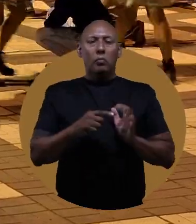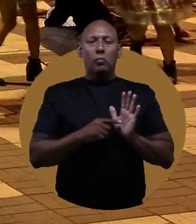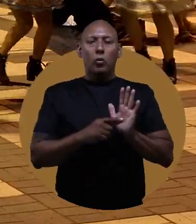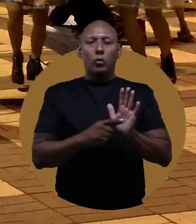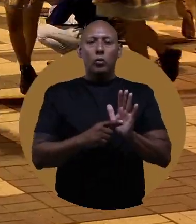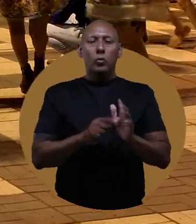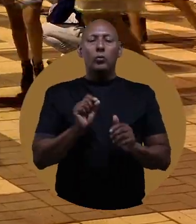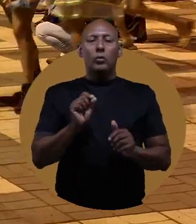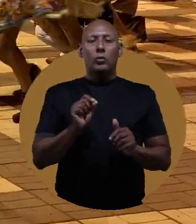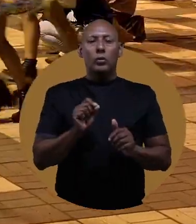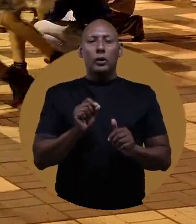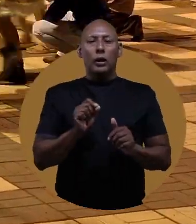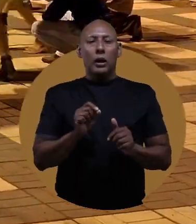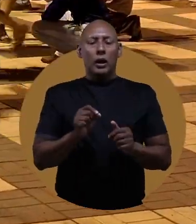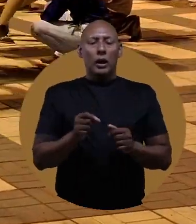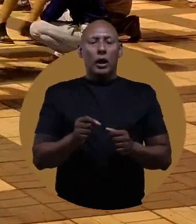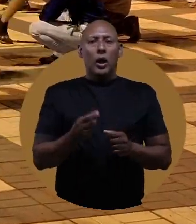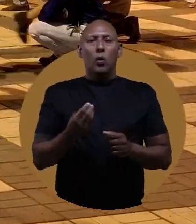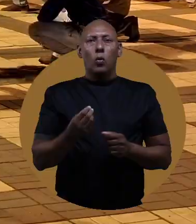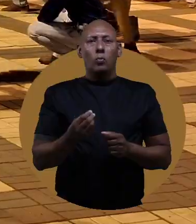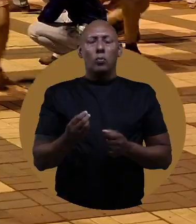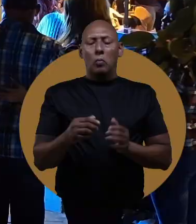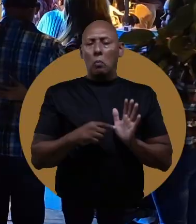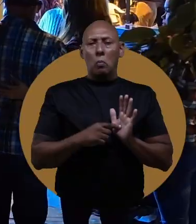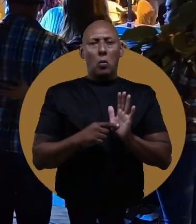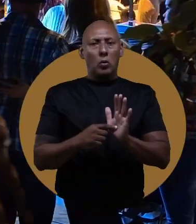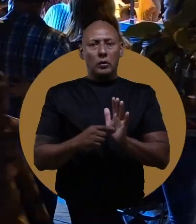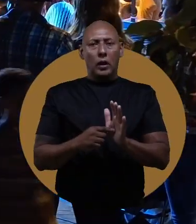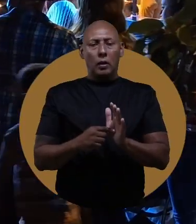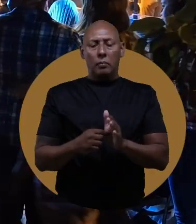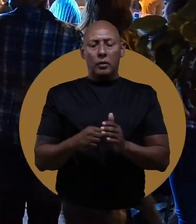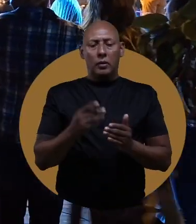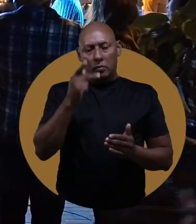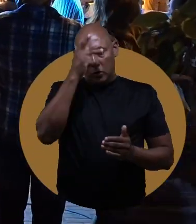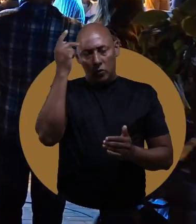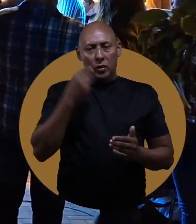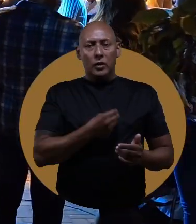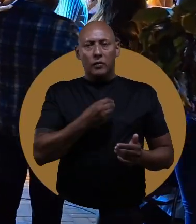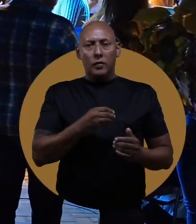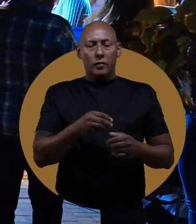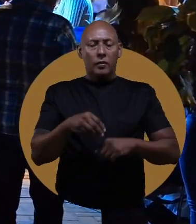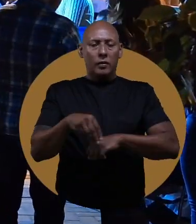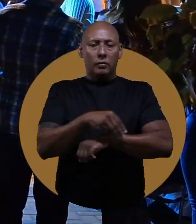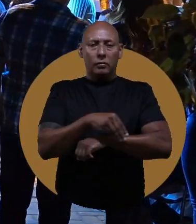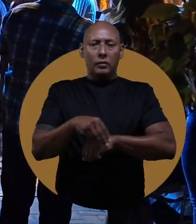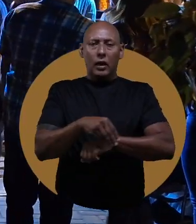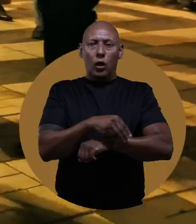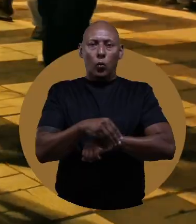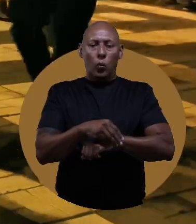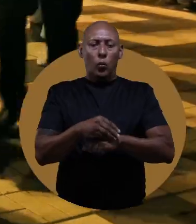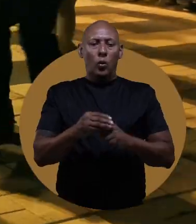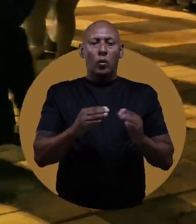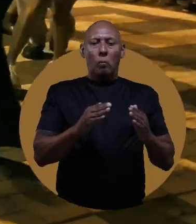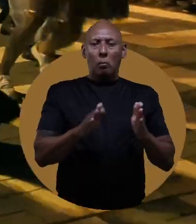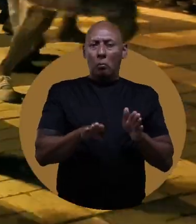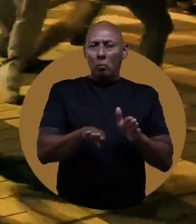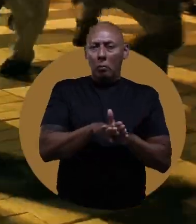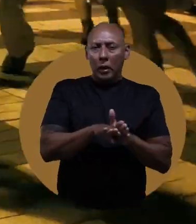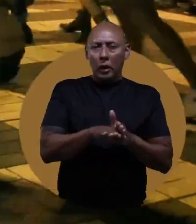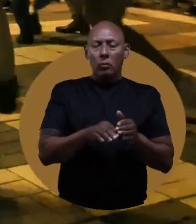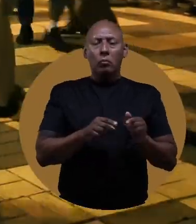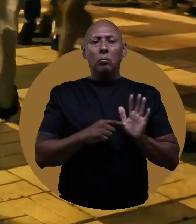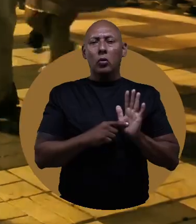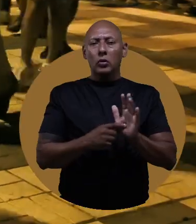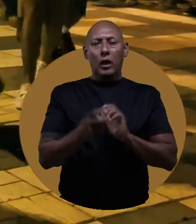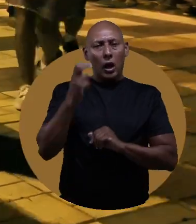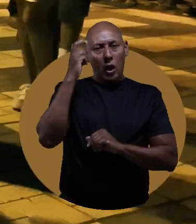visou principalmente criar oportunidades para que os moradores da região noroeste pudessem usufruir do